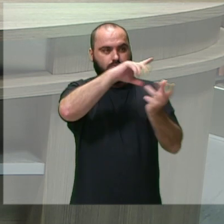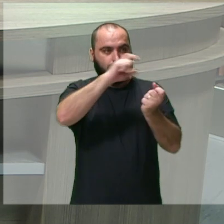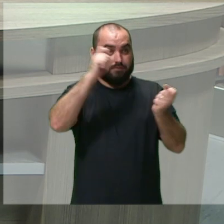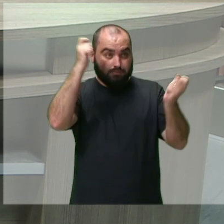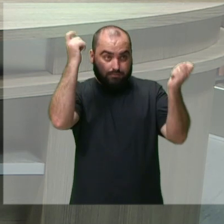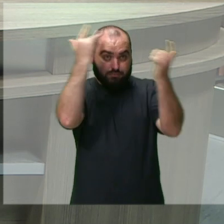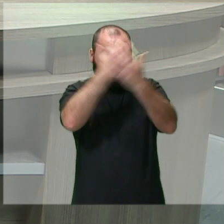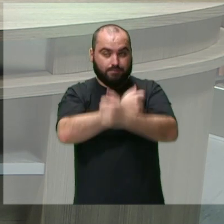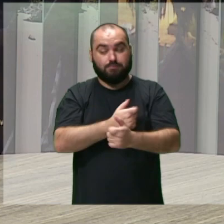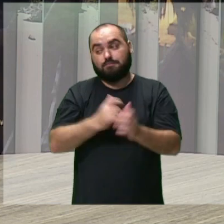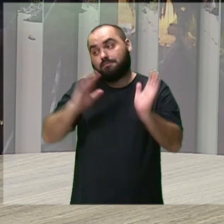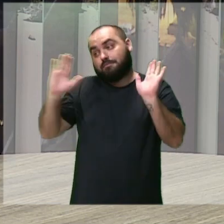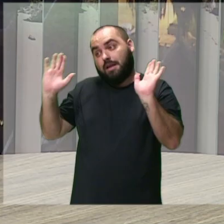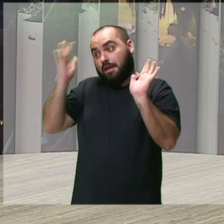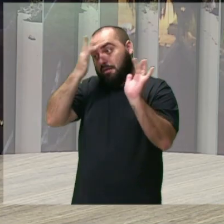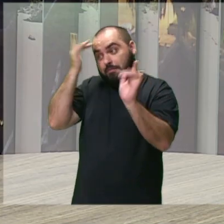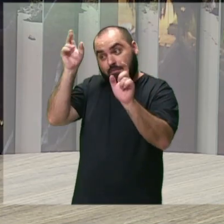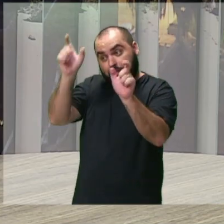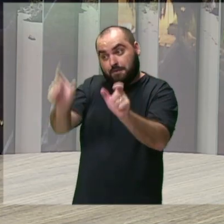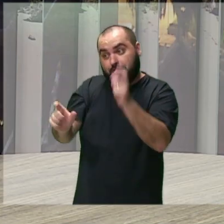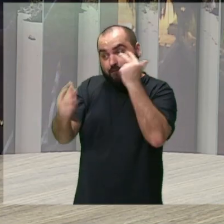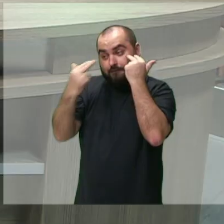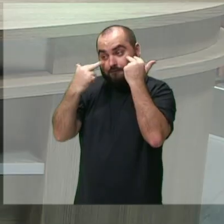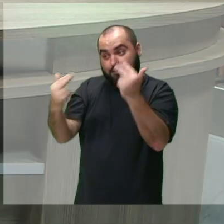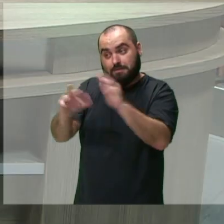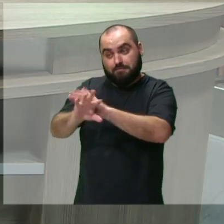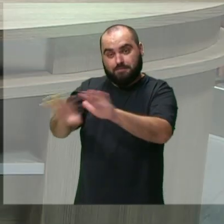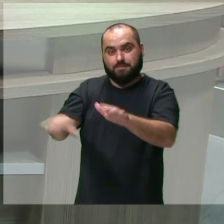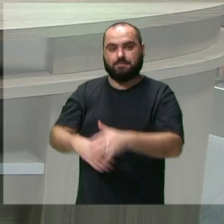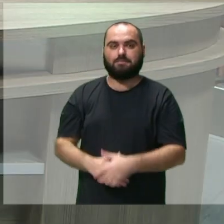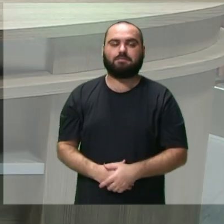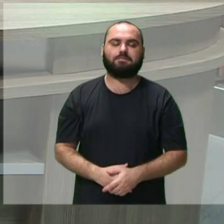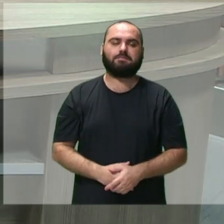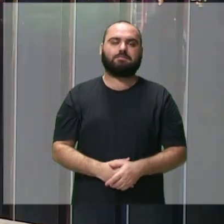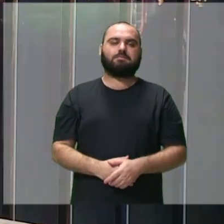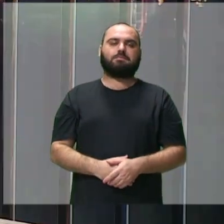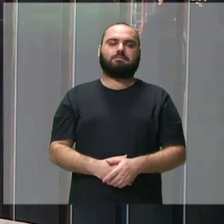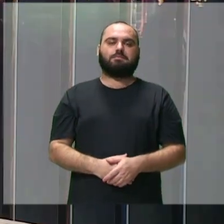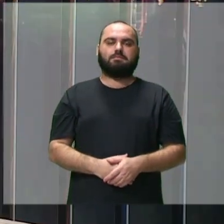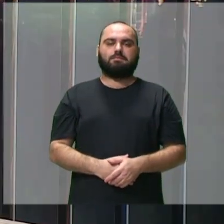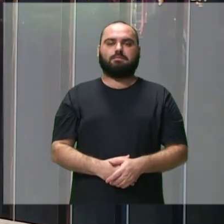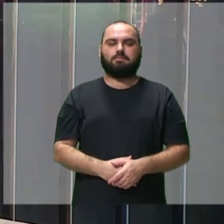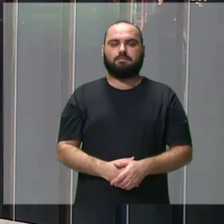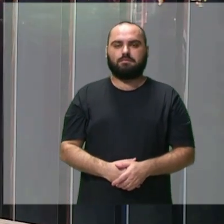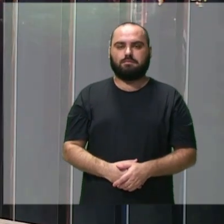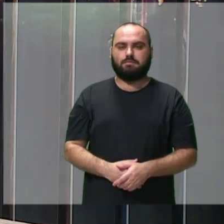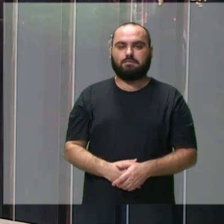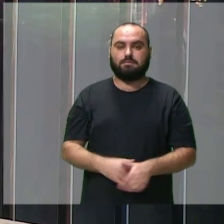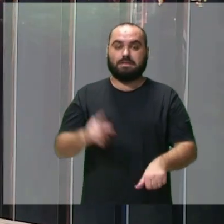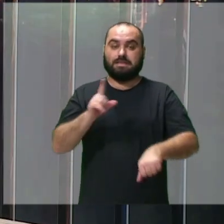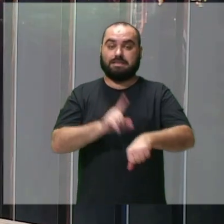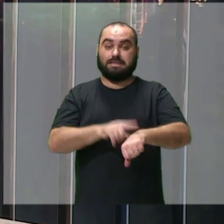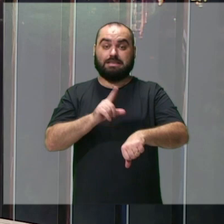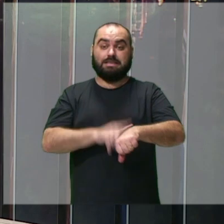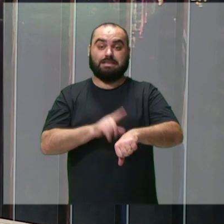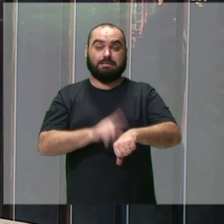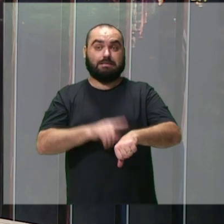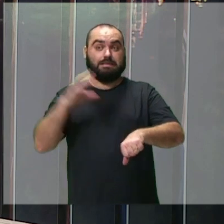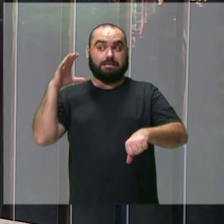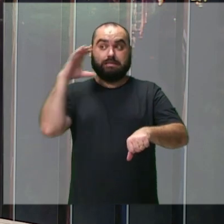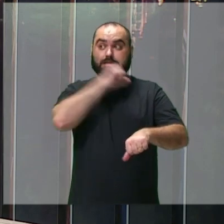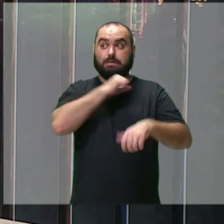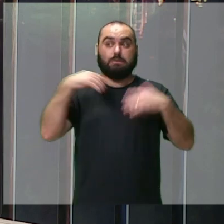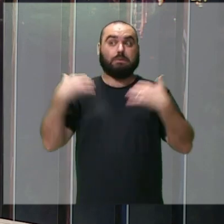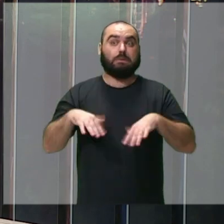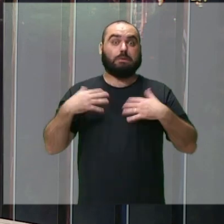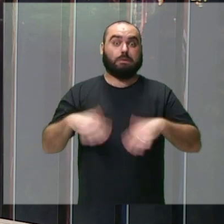já são os olhos de quem vê, né? E, assim, Nosso tempo ali, né, corre, ele